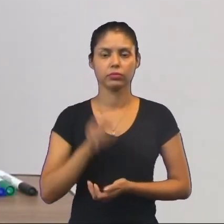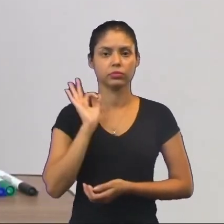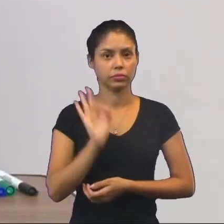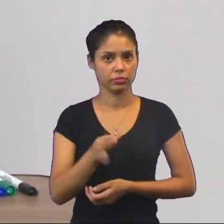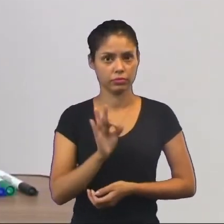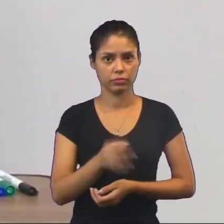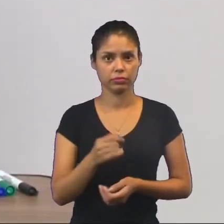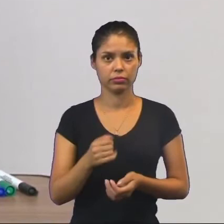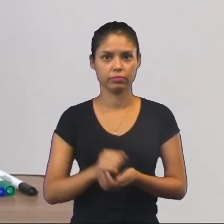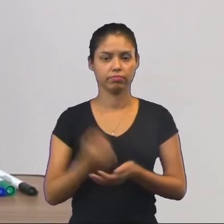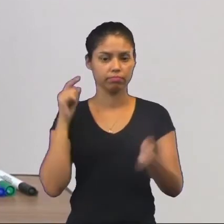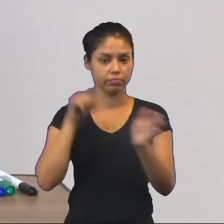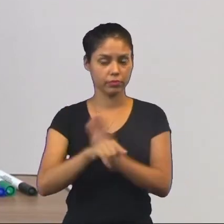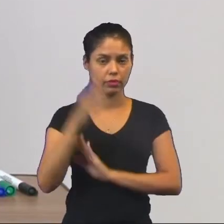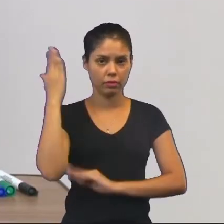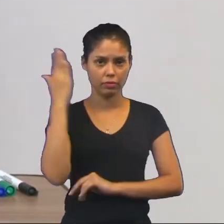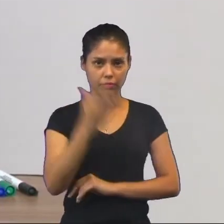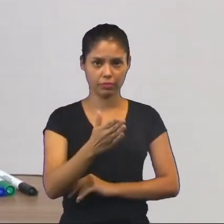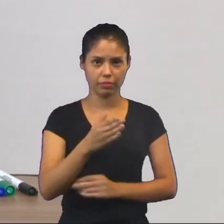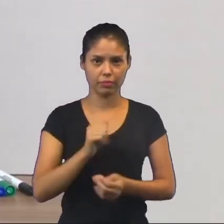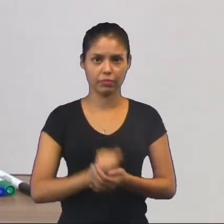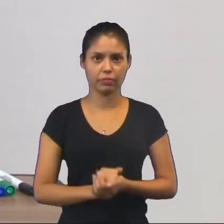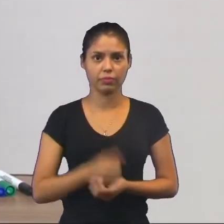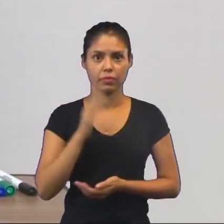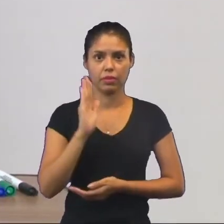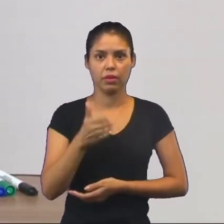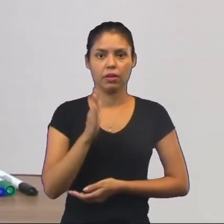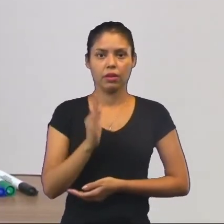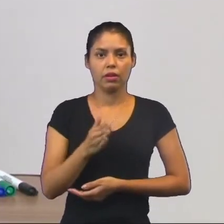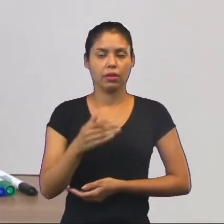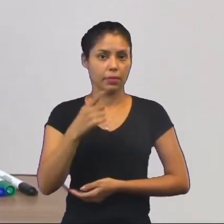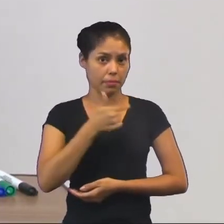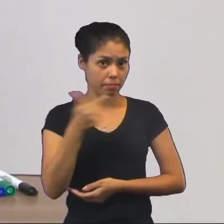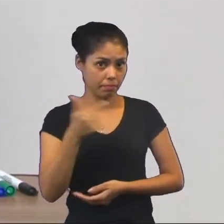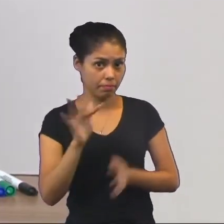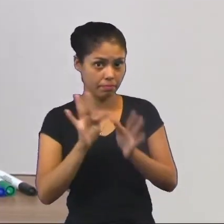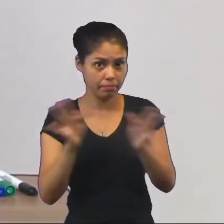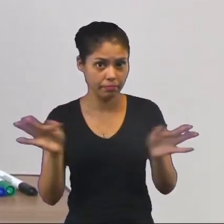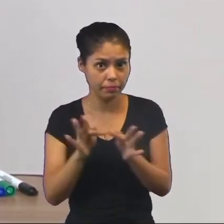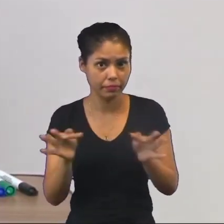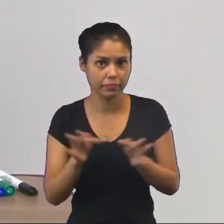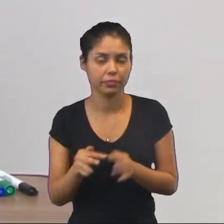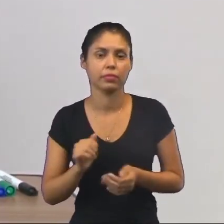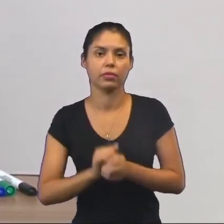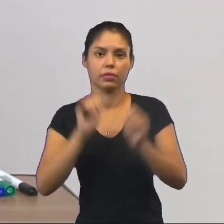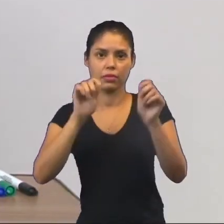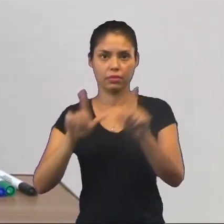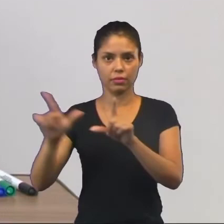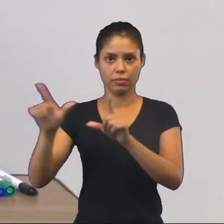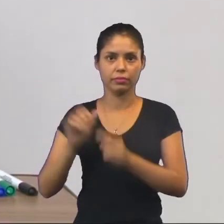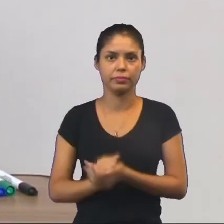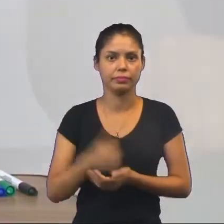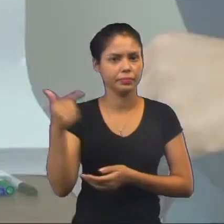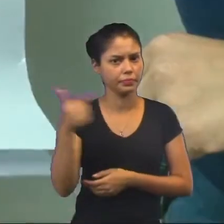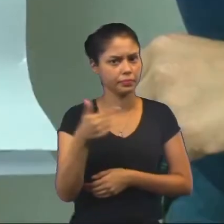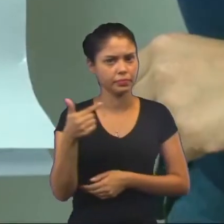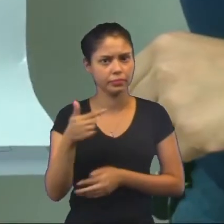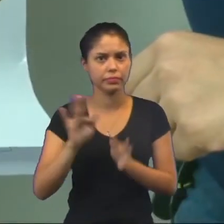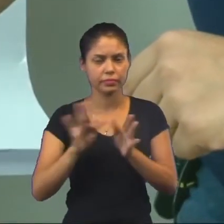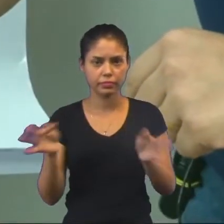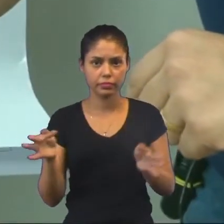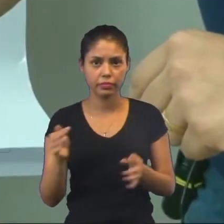Eu estou fazendo uma pergunta direta. Já na segunda frase, vem aqui no cartaz e vamos ler junto. Olha a segunda